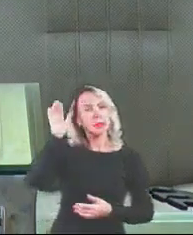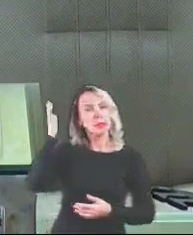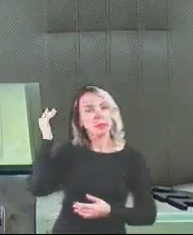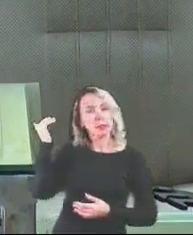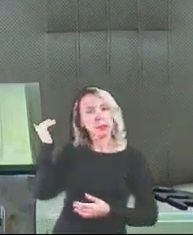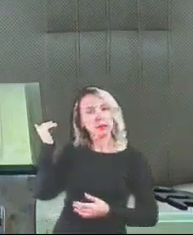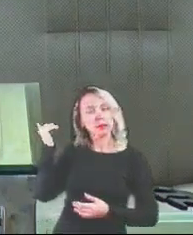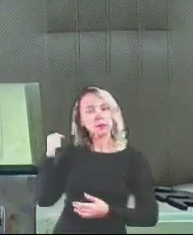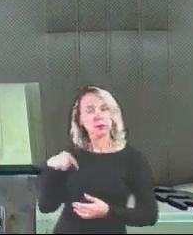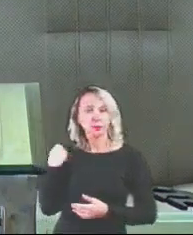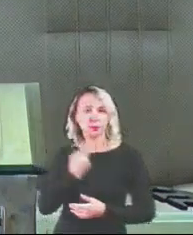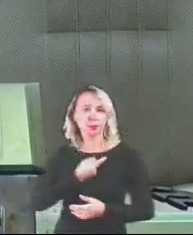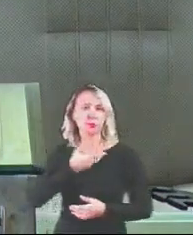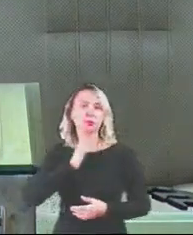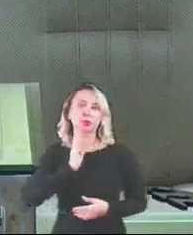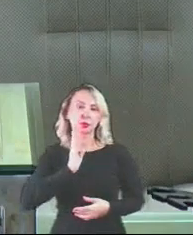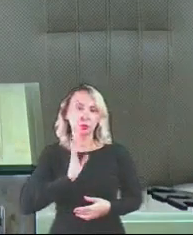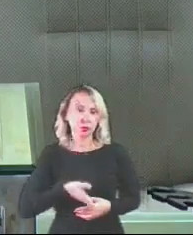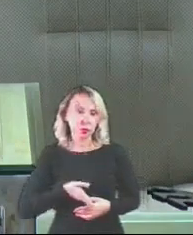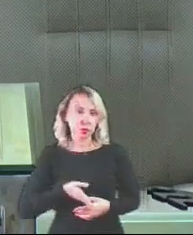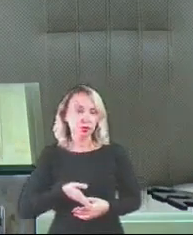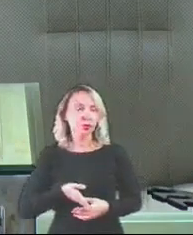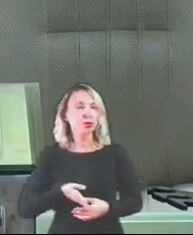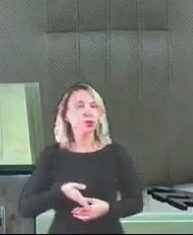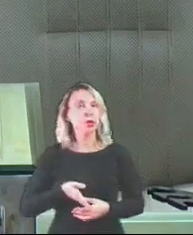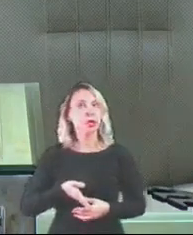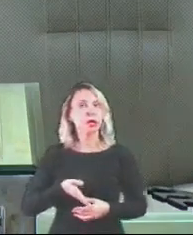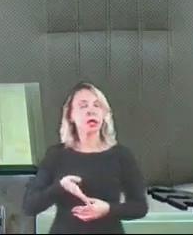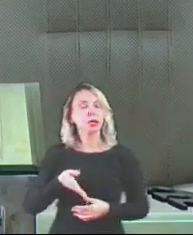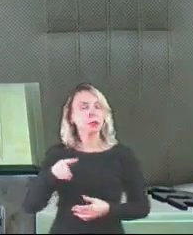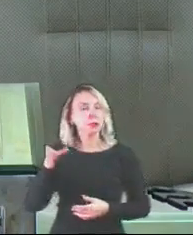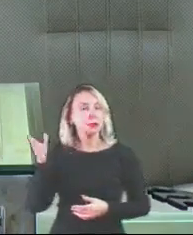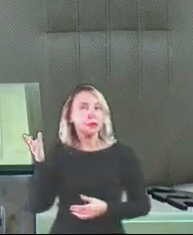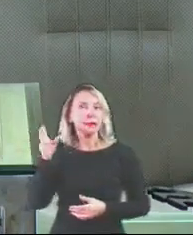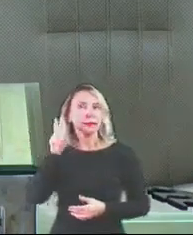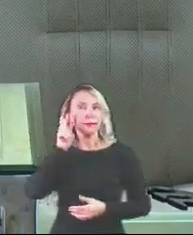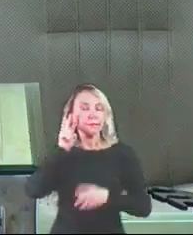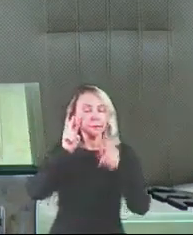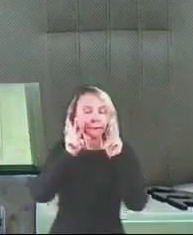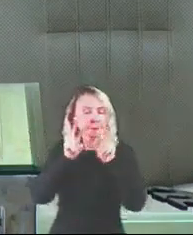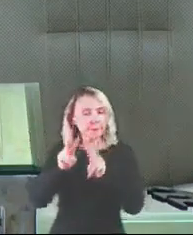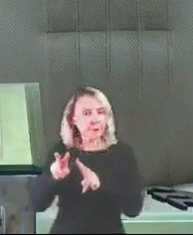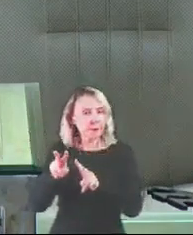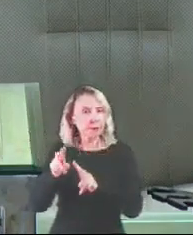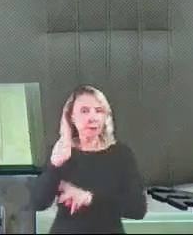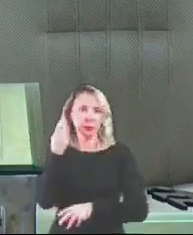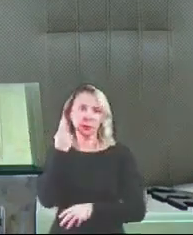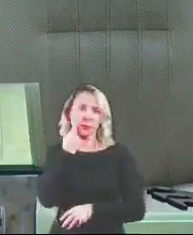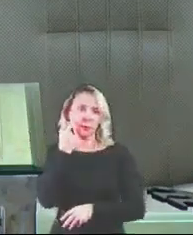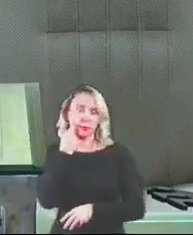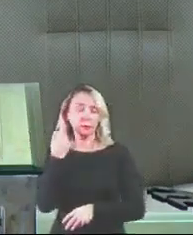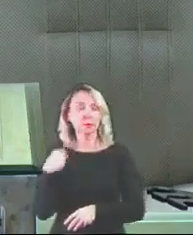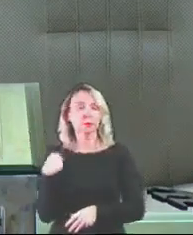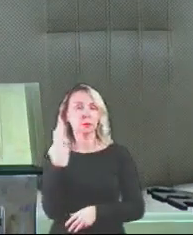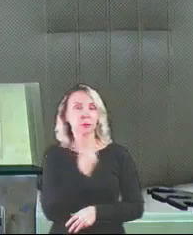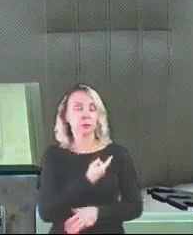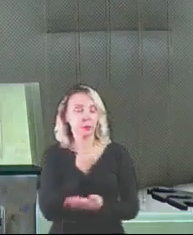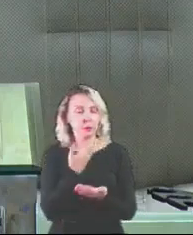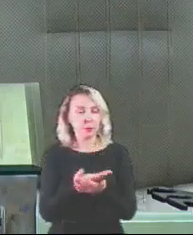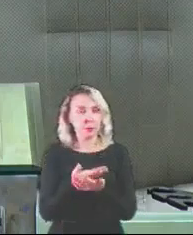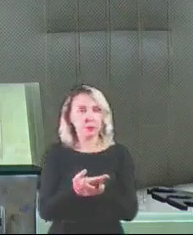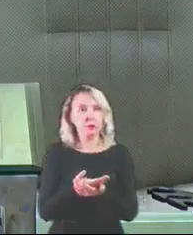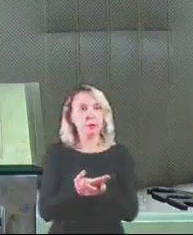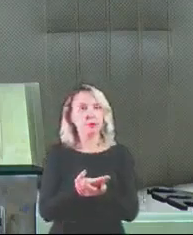já vimos, ouvimos na sexta-feira passada. Nós estamos estudando o livro do profeta